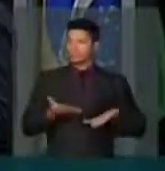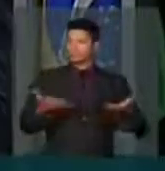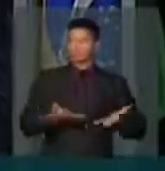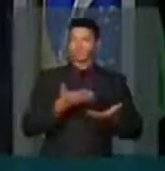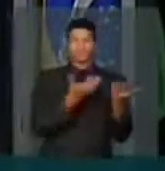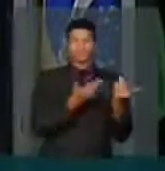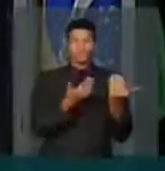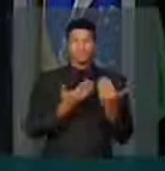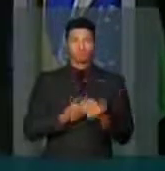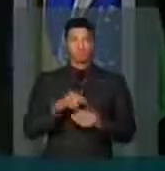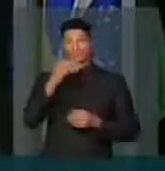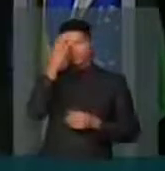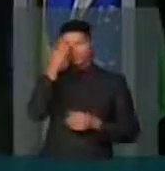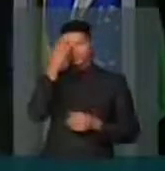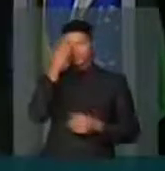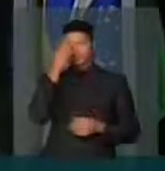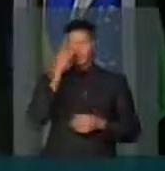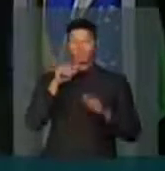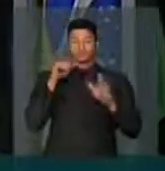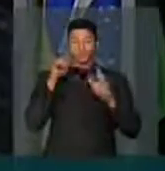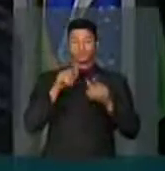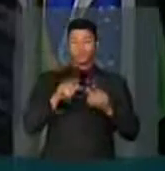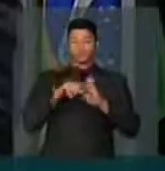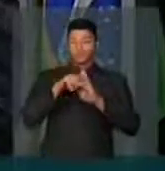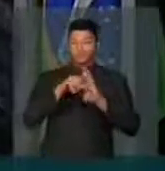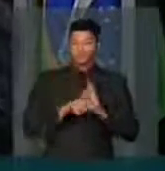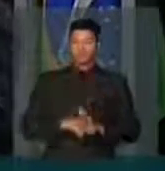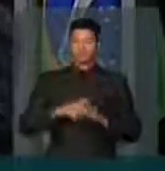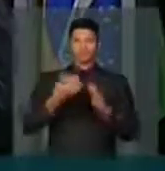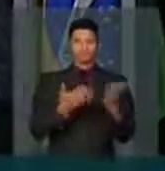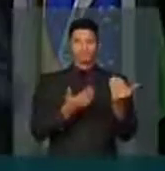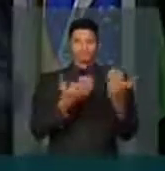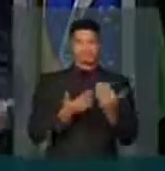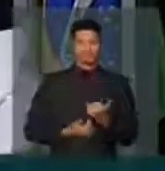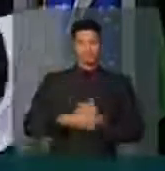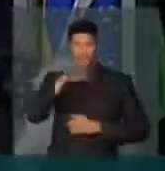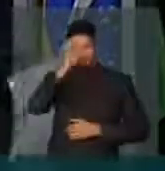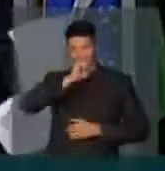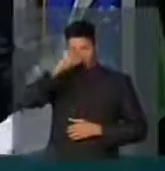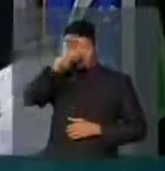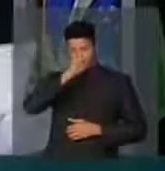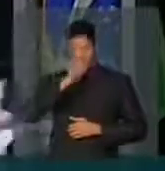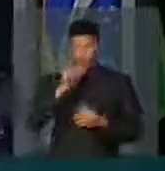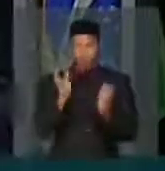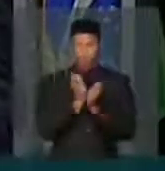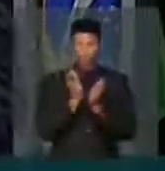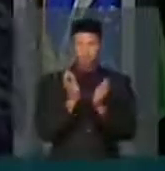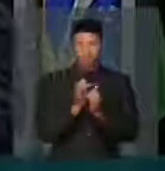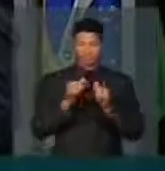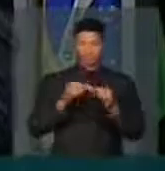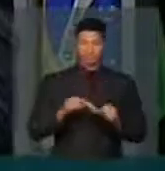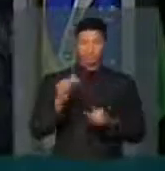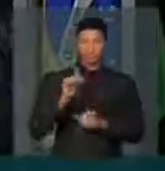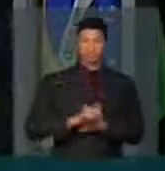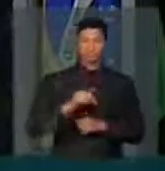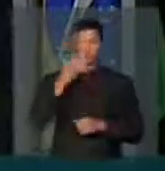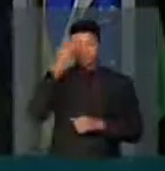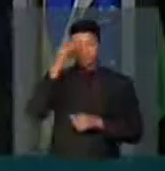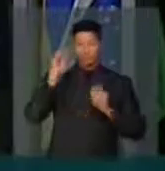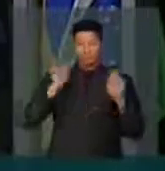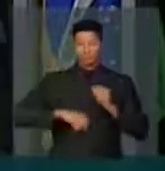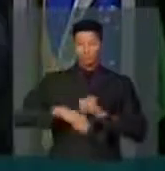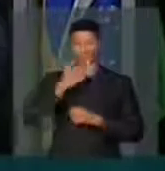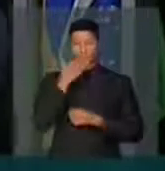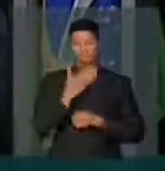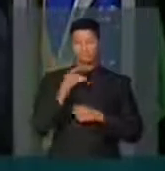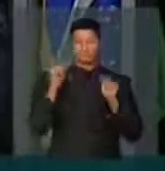a juventude que saiba a pescar, não a juventude aprender com esse partido que tá aí, tem que saber pedir o